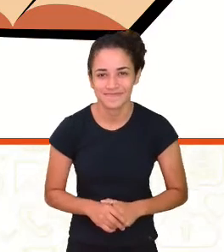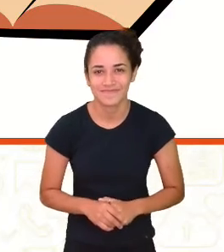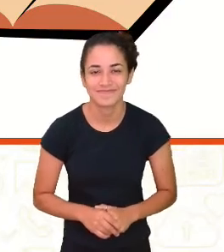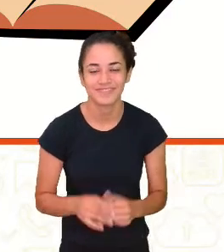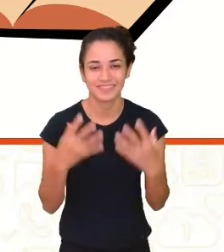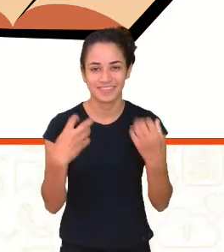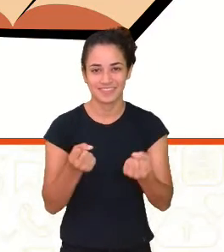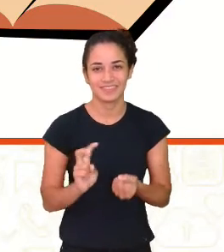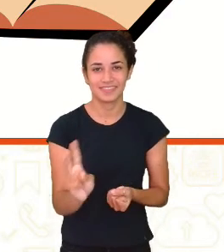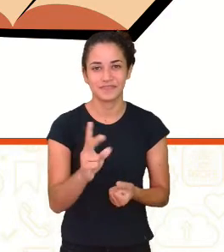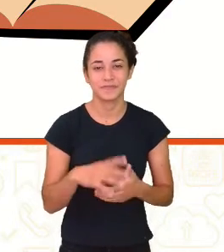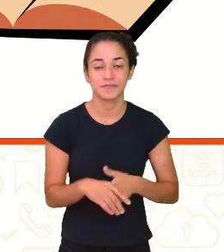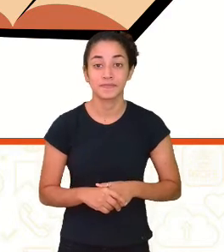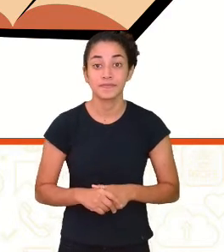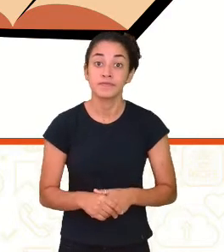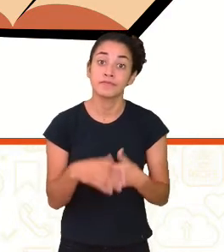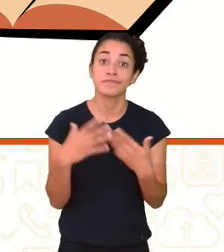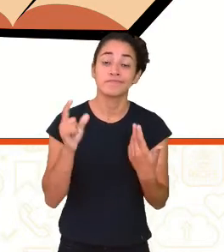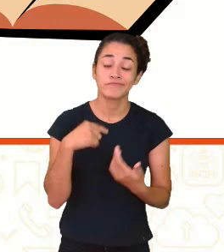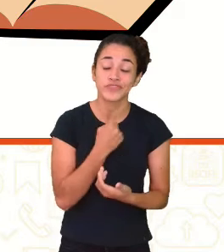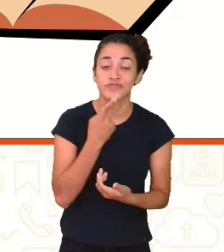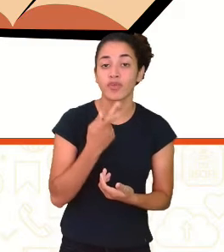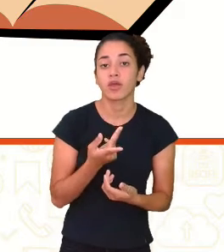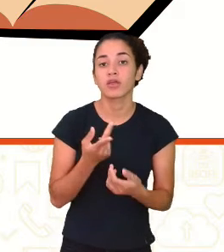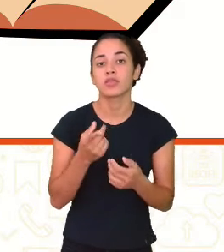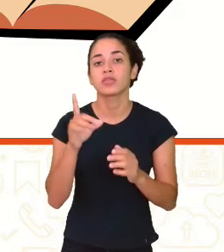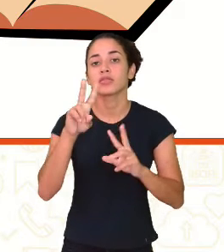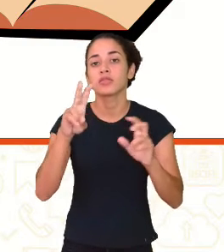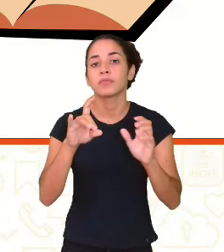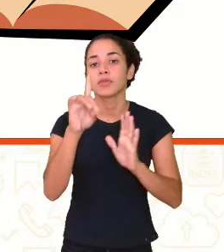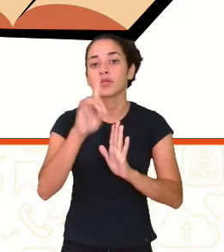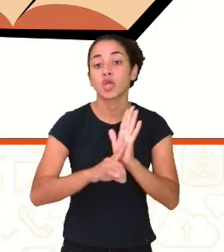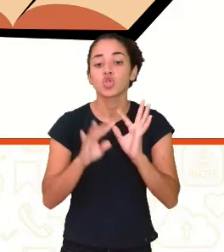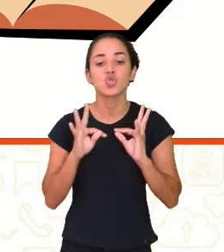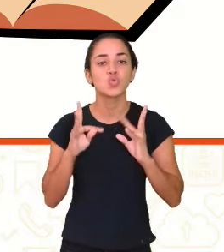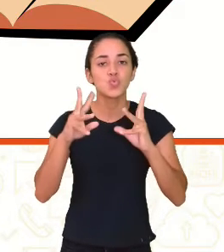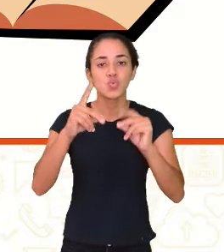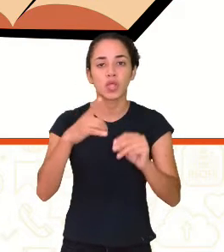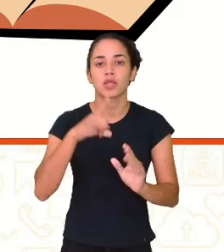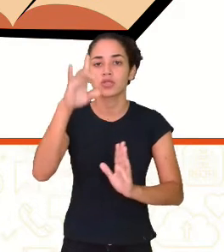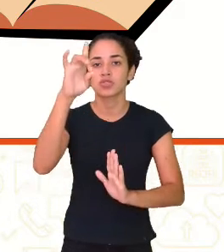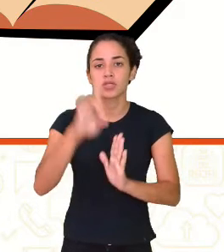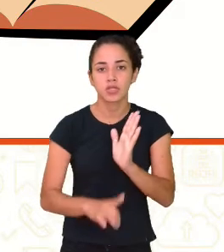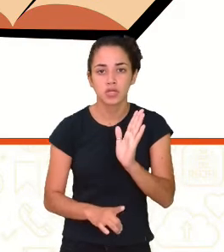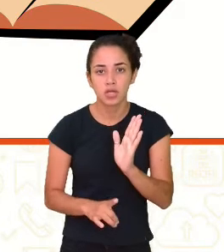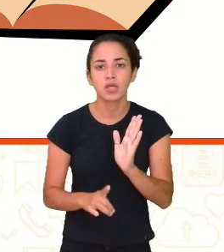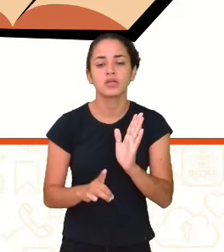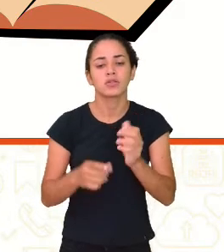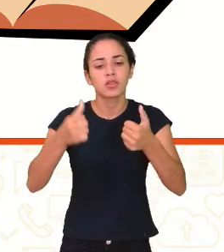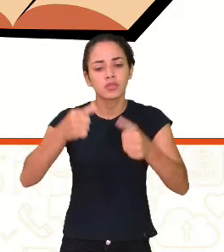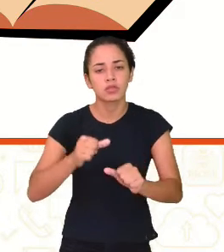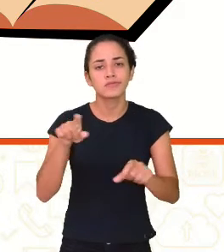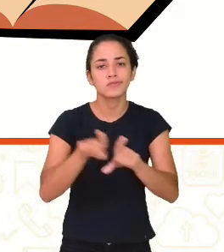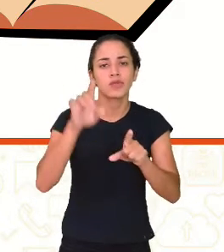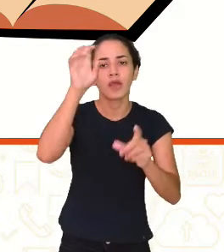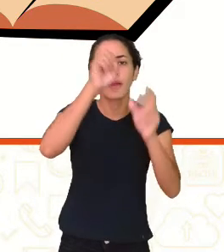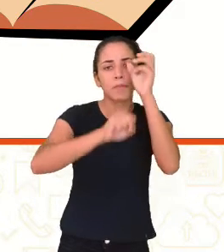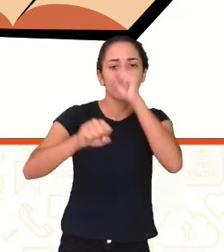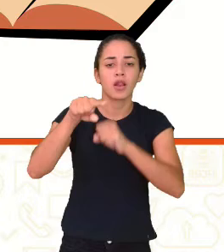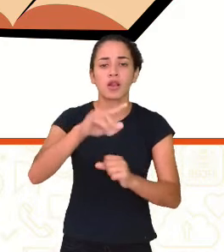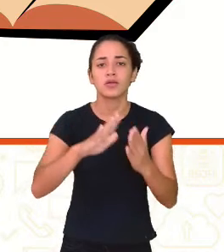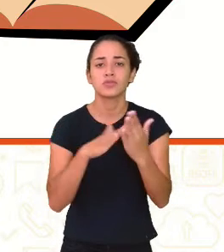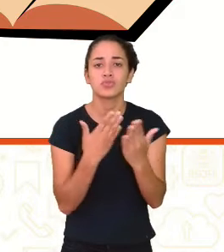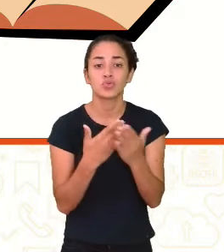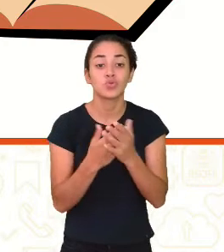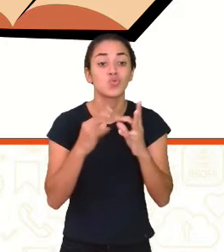Vamos lá. Então, falamos em direito, todos têm o direito de estar e de aprender na escola. E todos